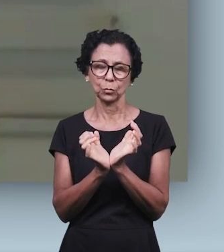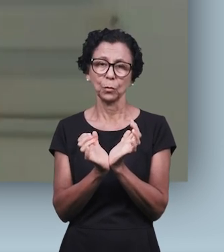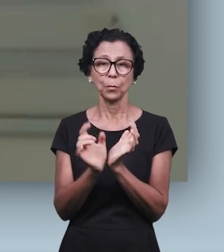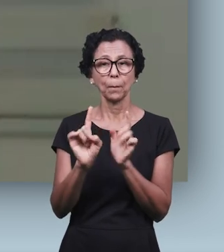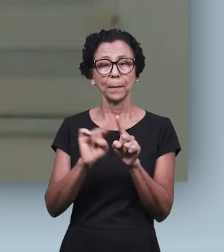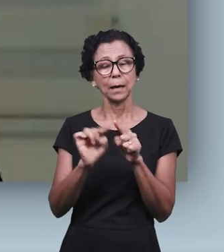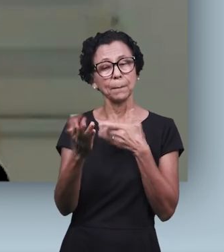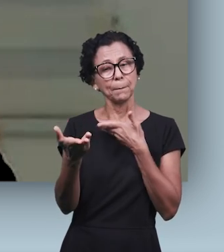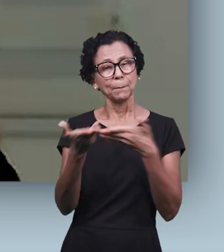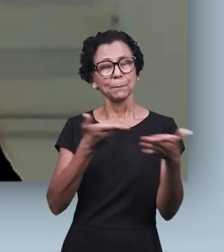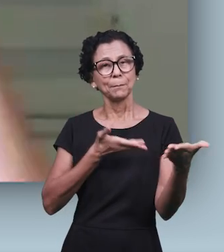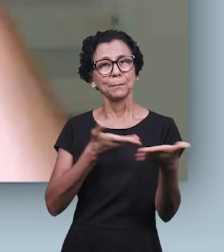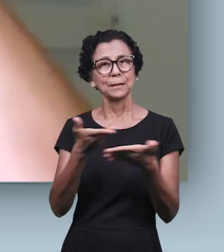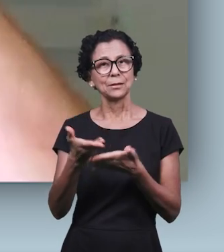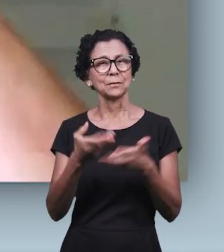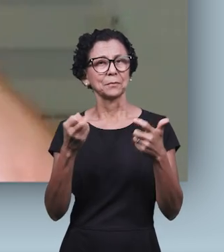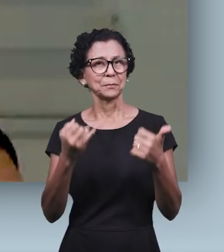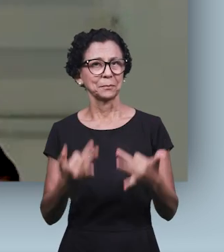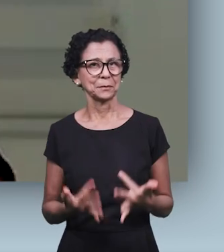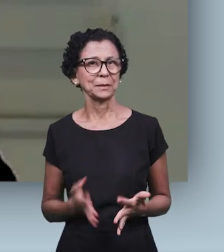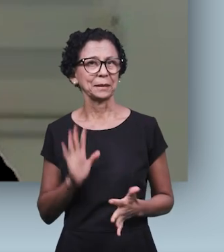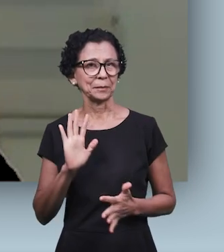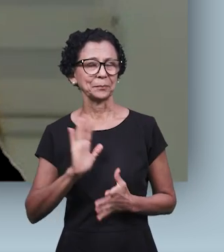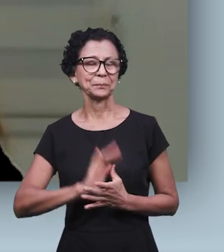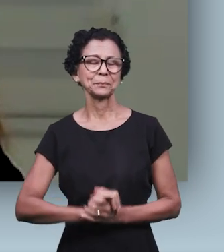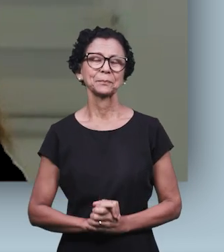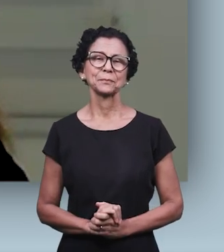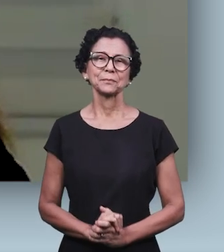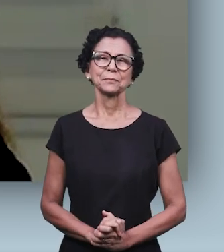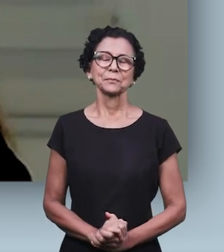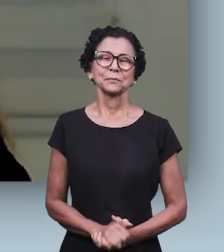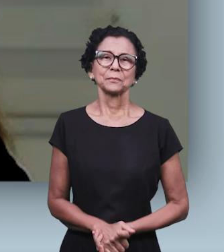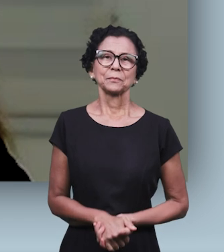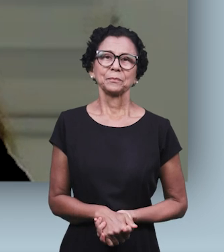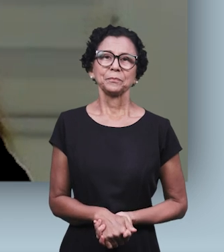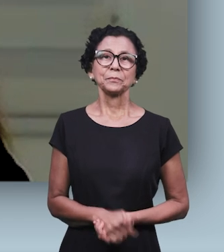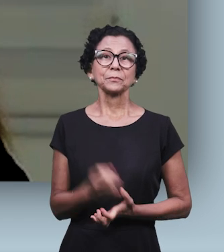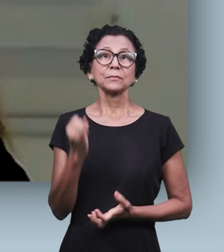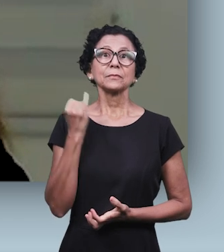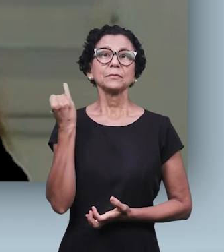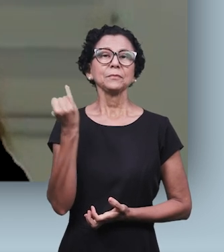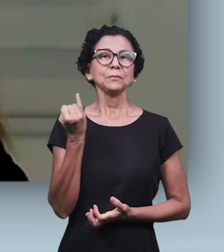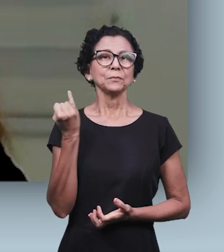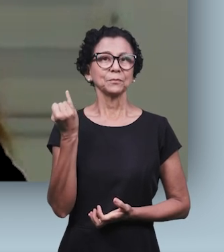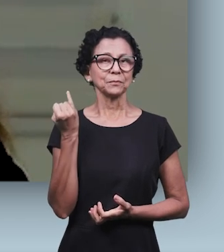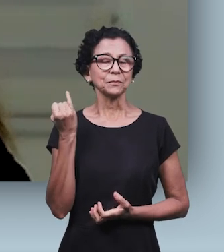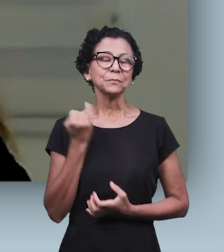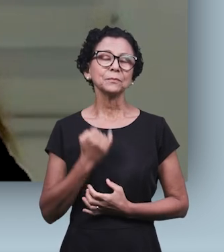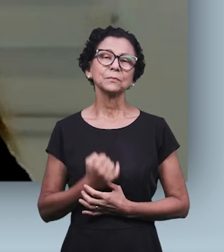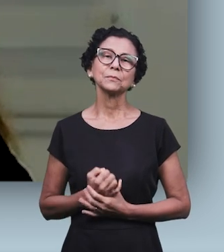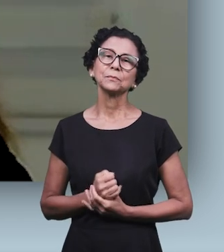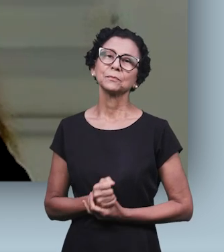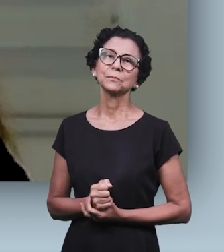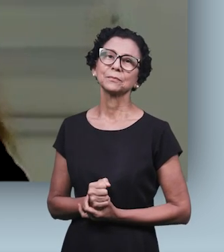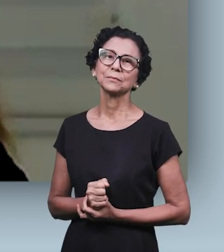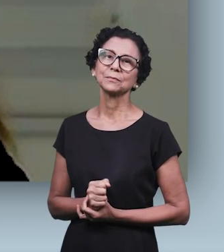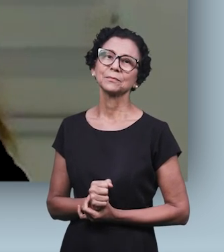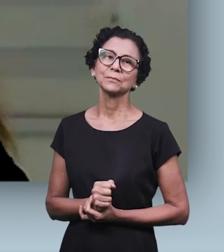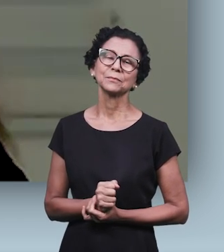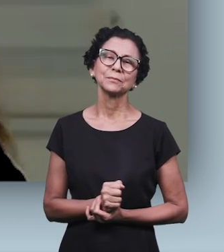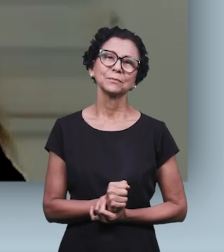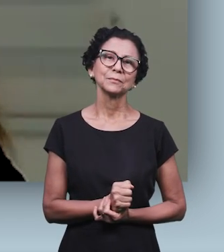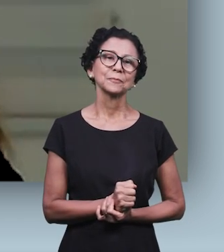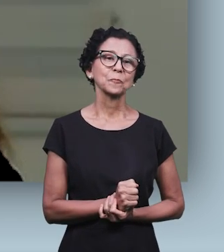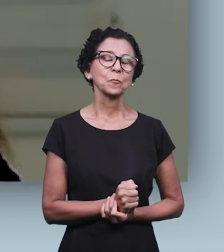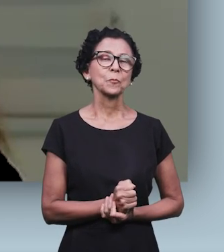com a mediação. Nós vamos falar um pouco melhor sobre isso daqui a pouco. Mas o mais importante, irmãs, que eu entendo, é